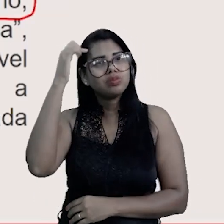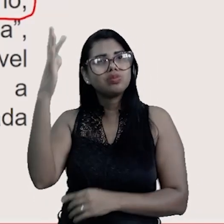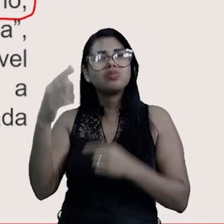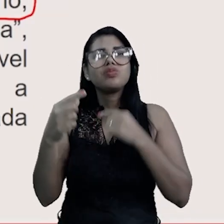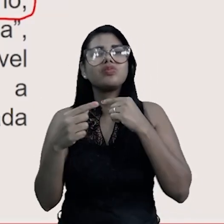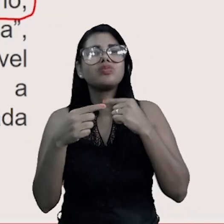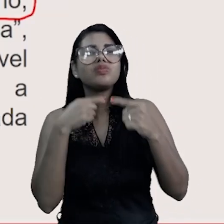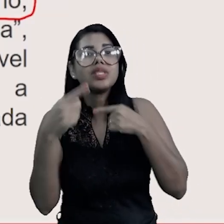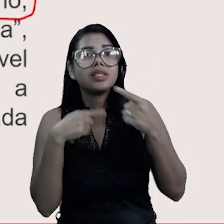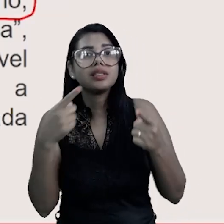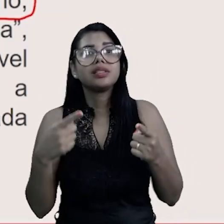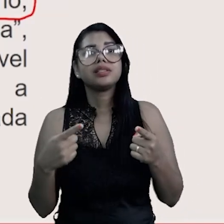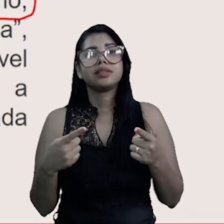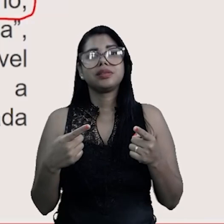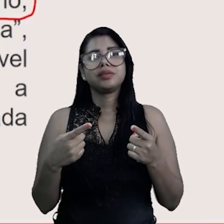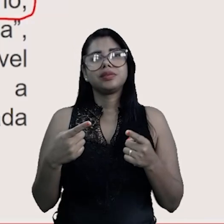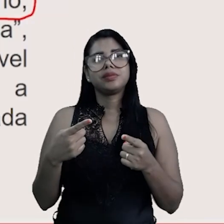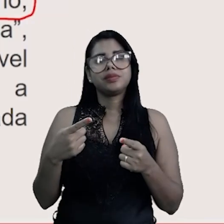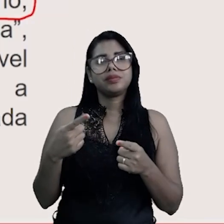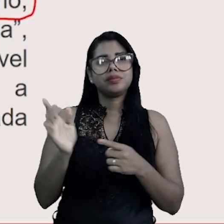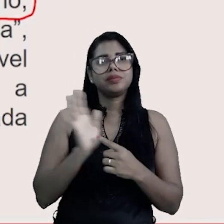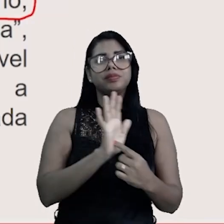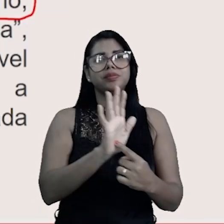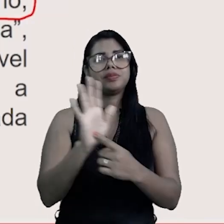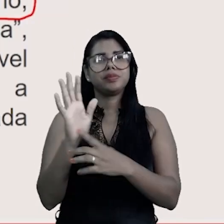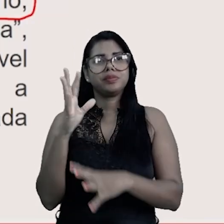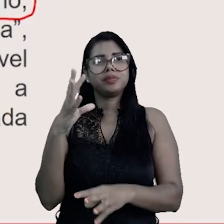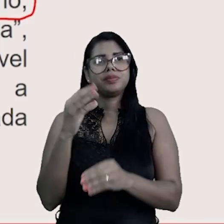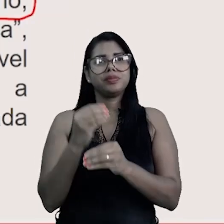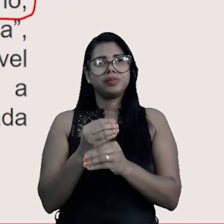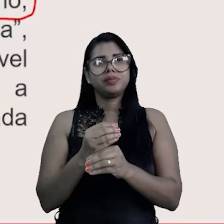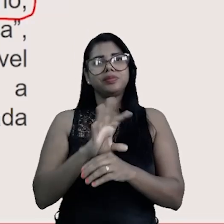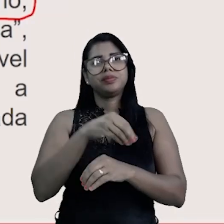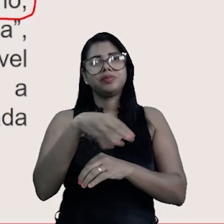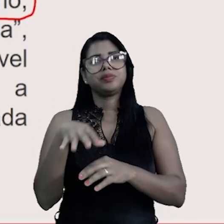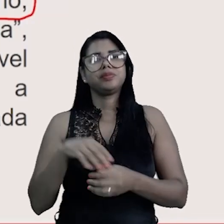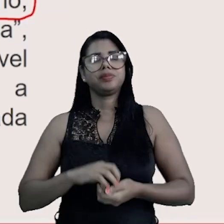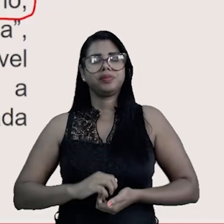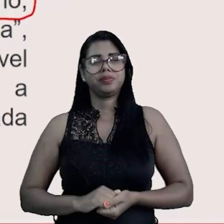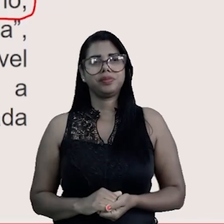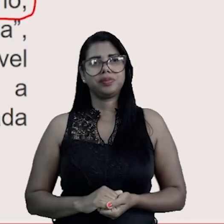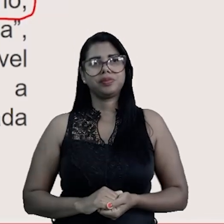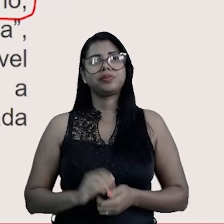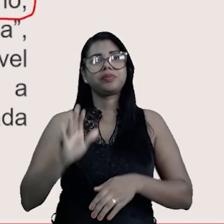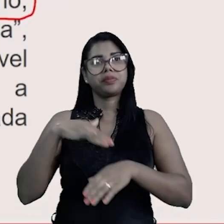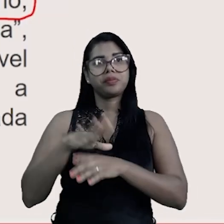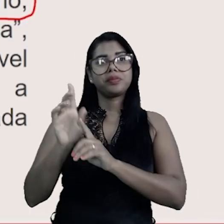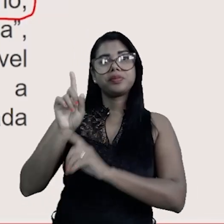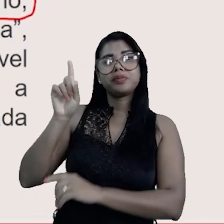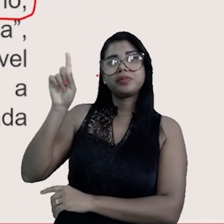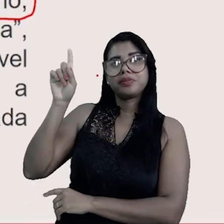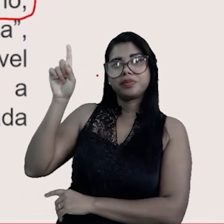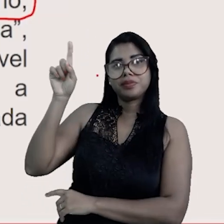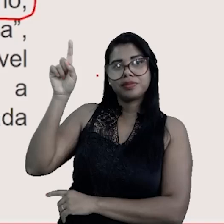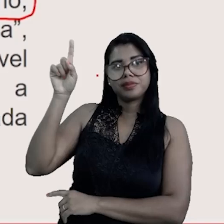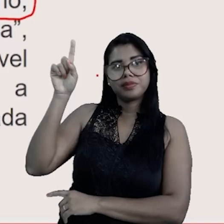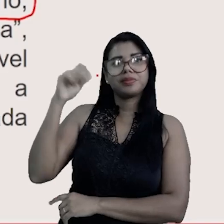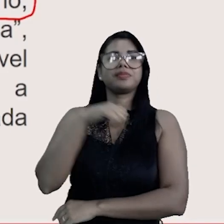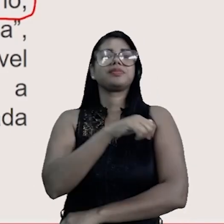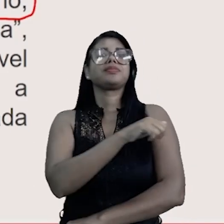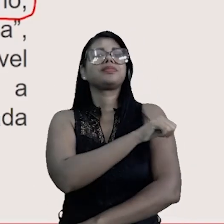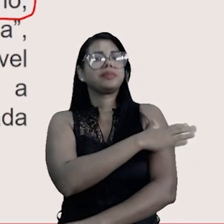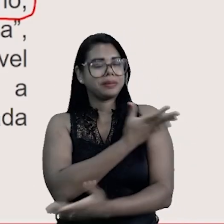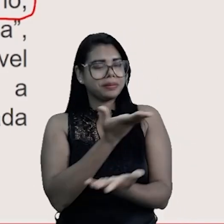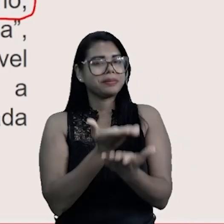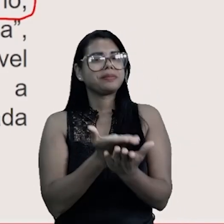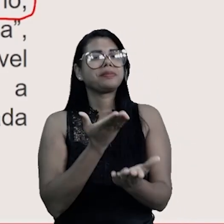e é idealizada para ser explorada. Mais uma vez, a aluna